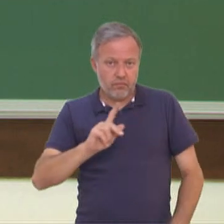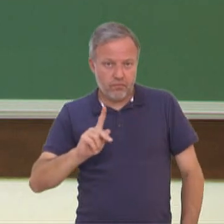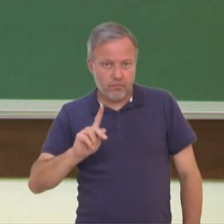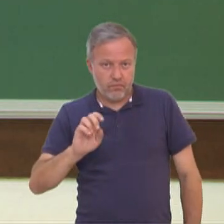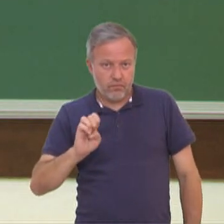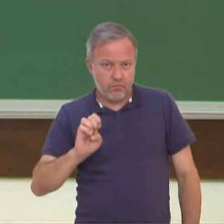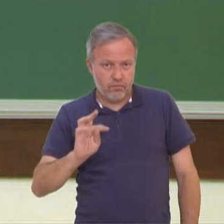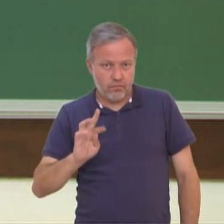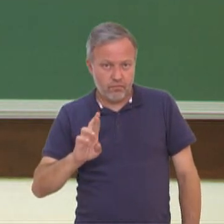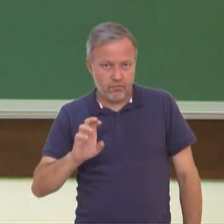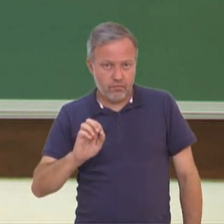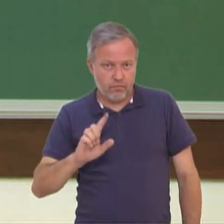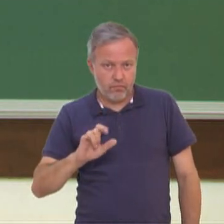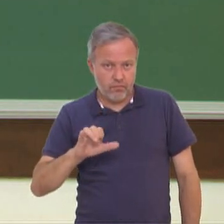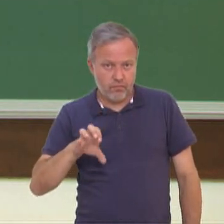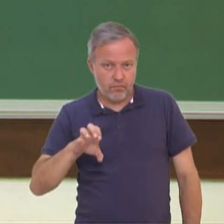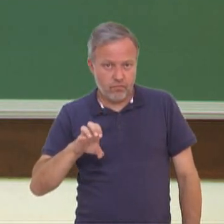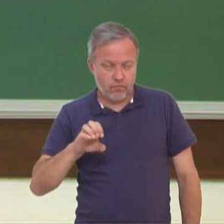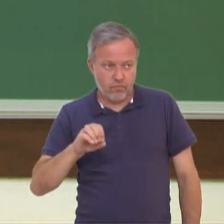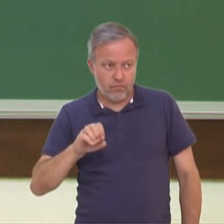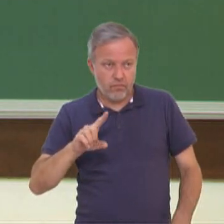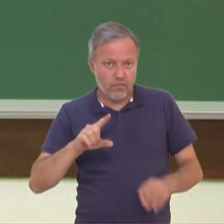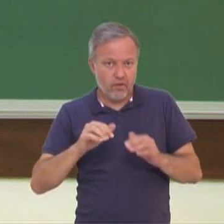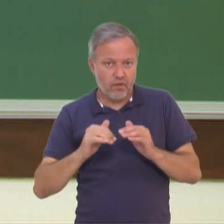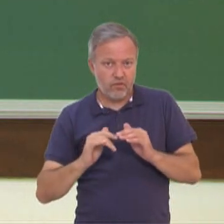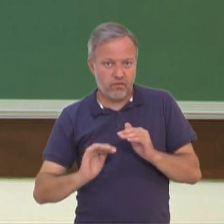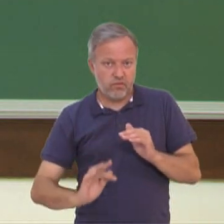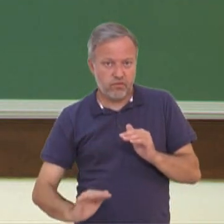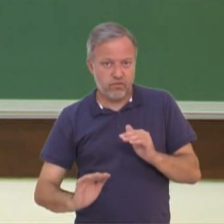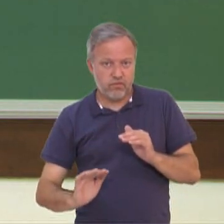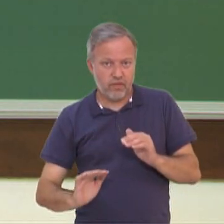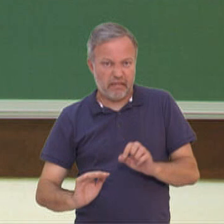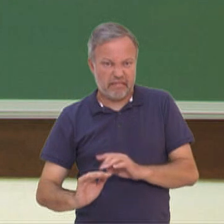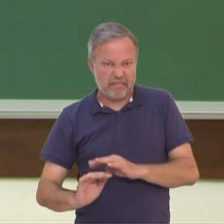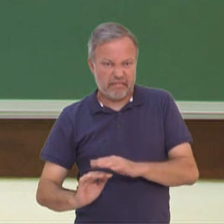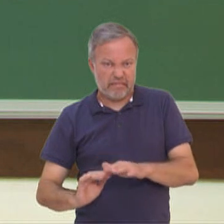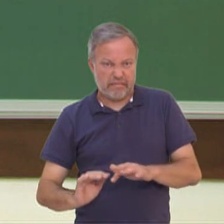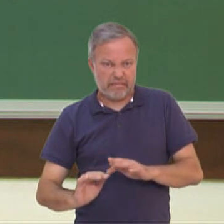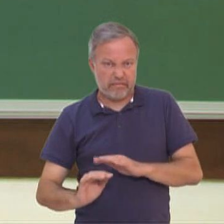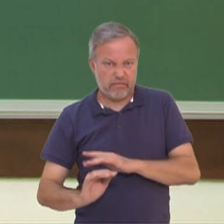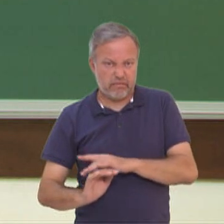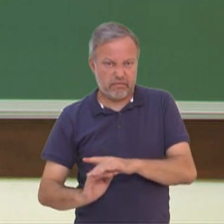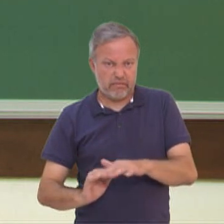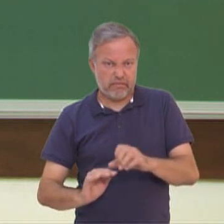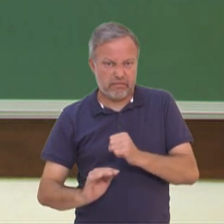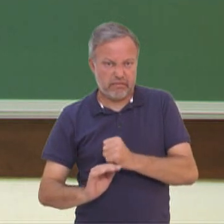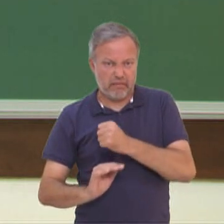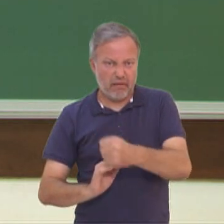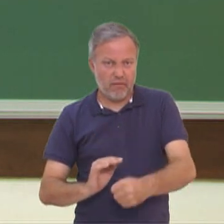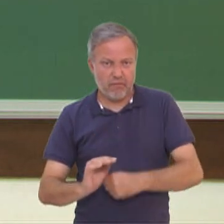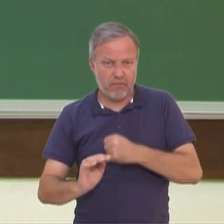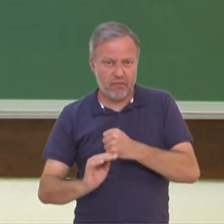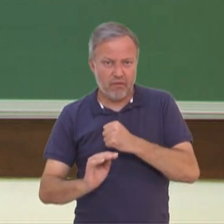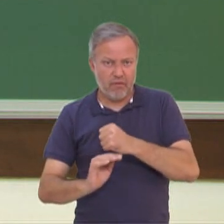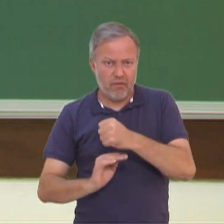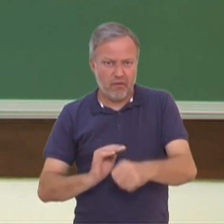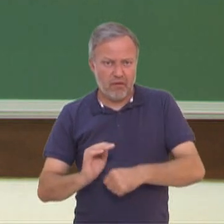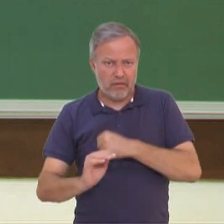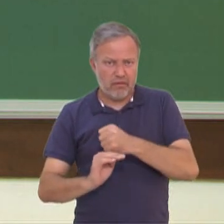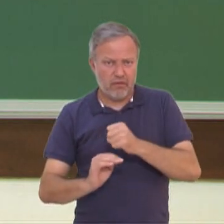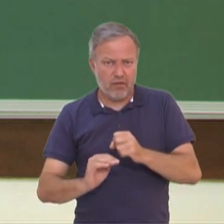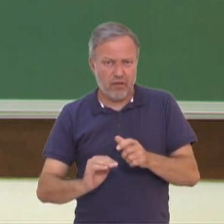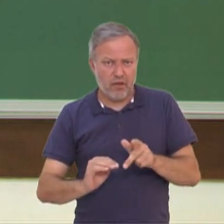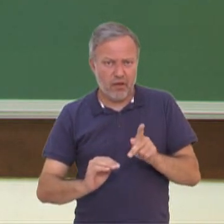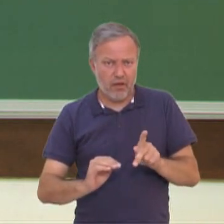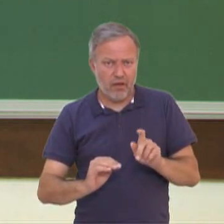com bactérias para degradar o petróleo que fica no solo por centenas de anos, ele acelera esse processo de